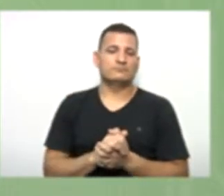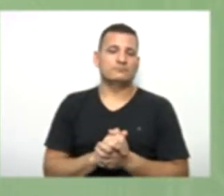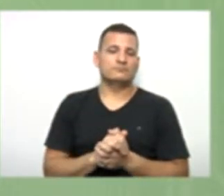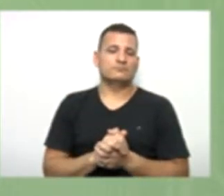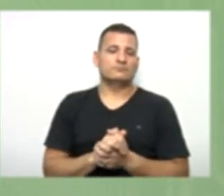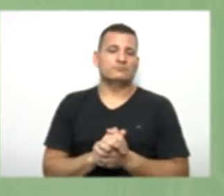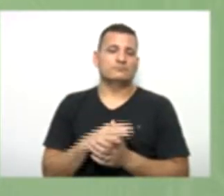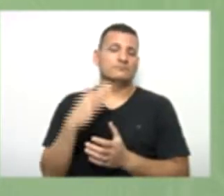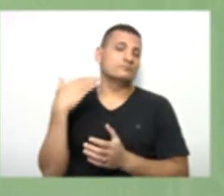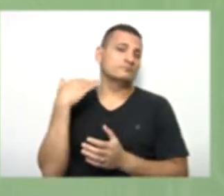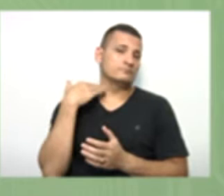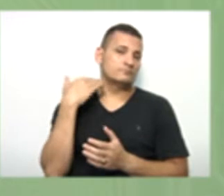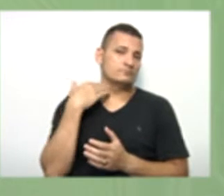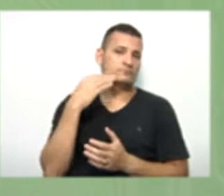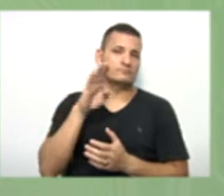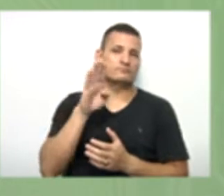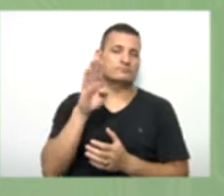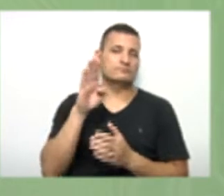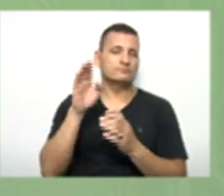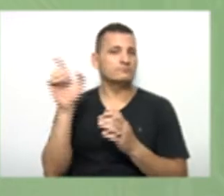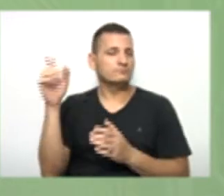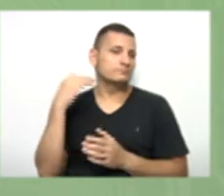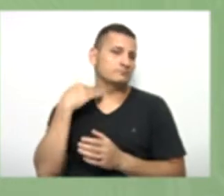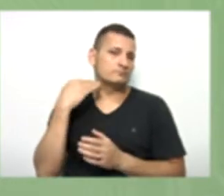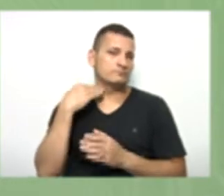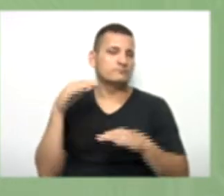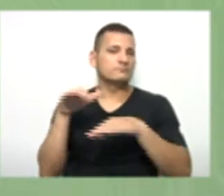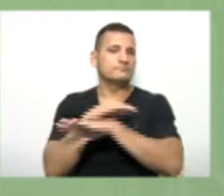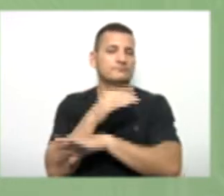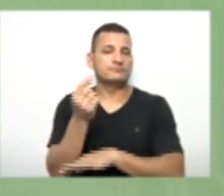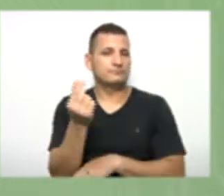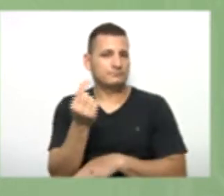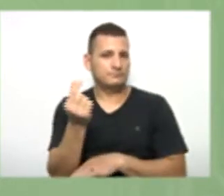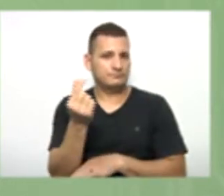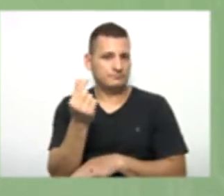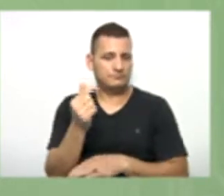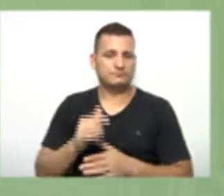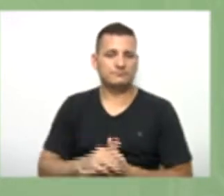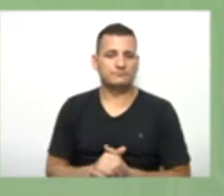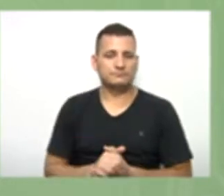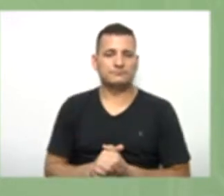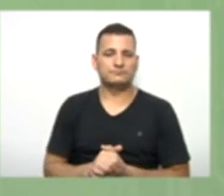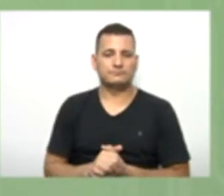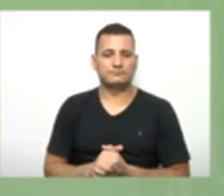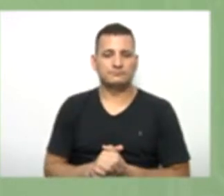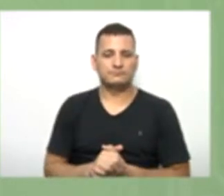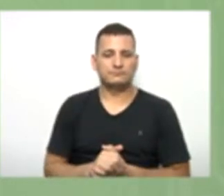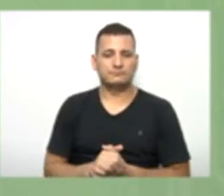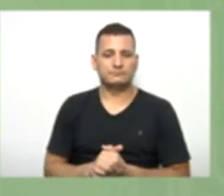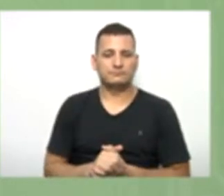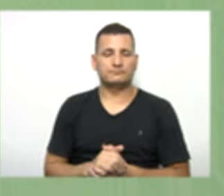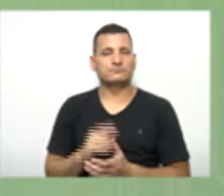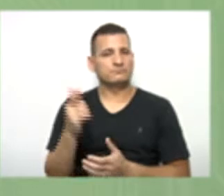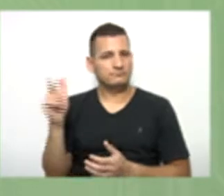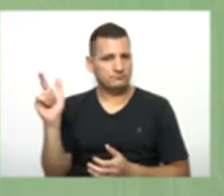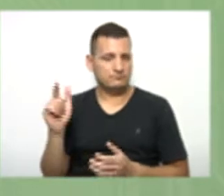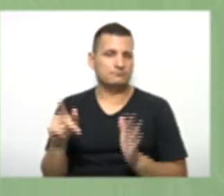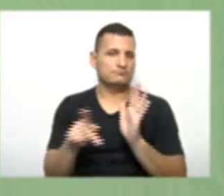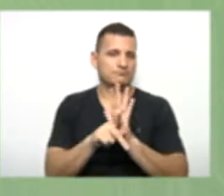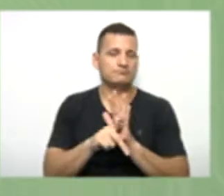de dinheiro que eu tenho na conta bancária da cooperativa. Um outro tipo de bem,